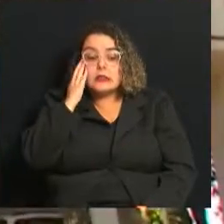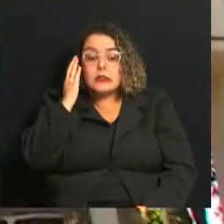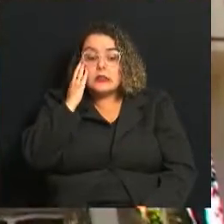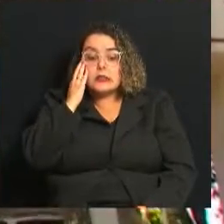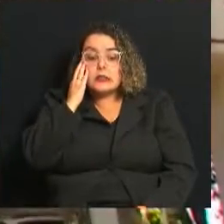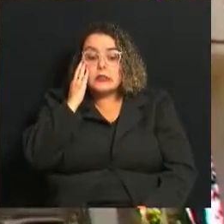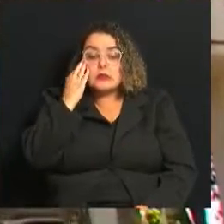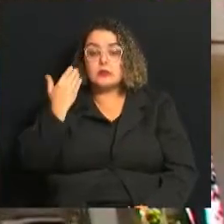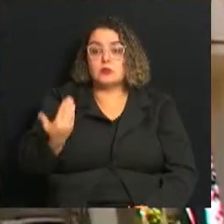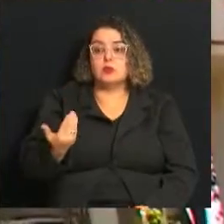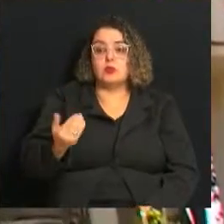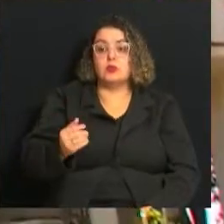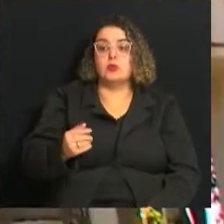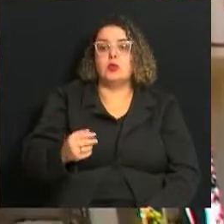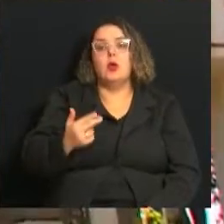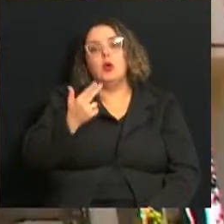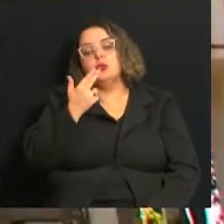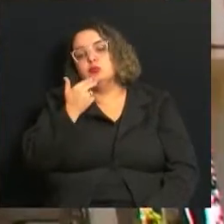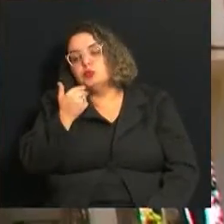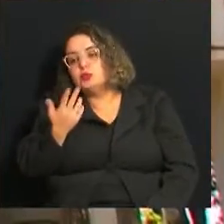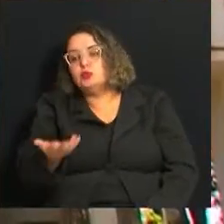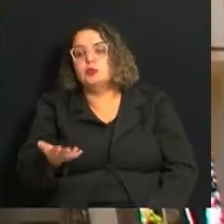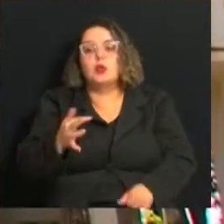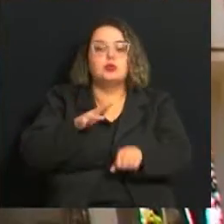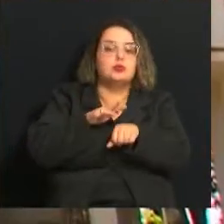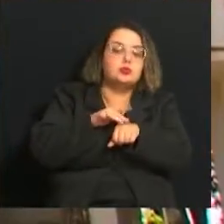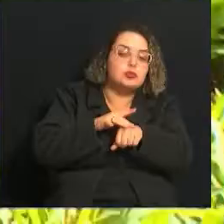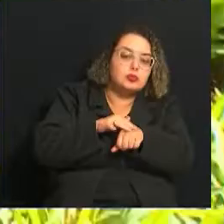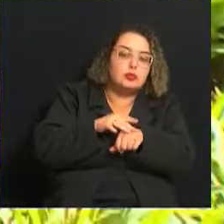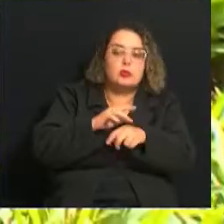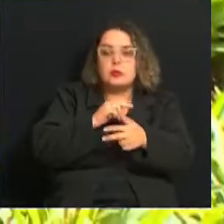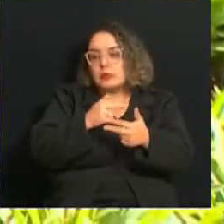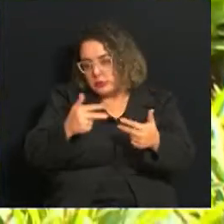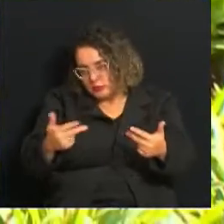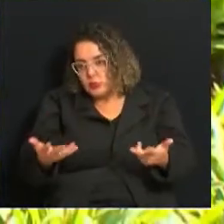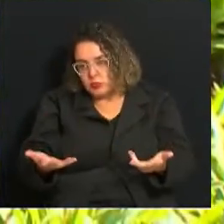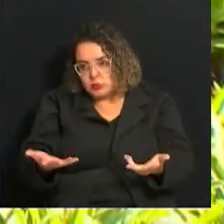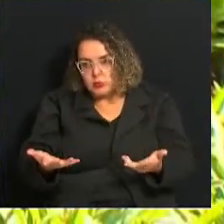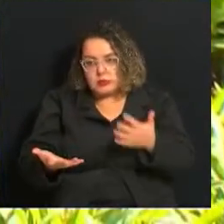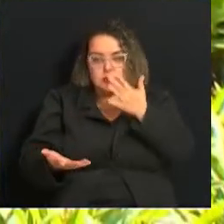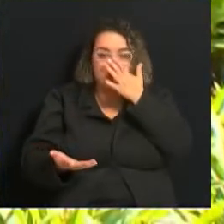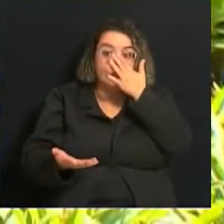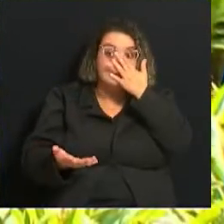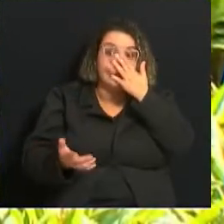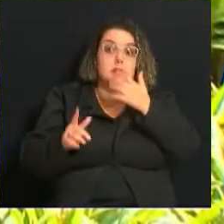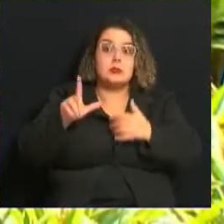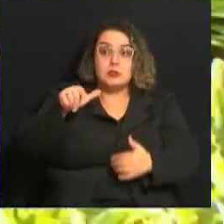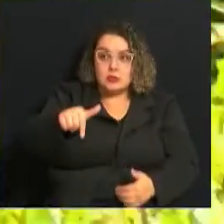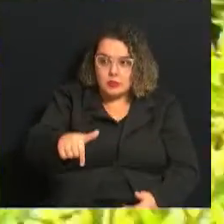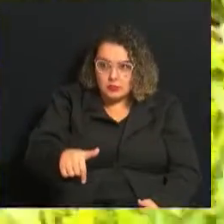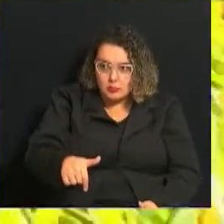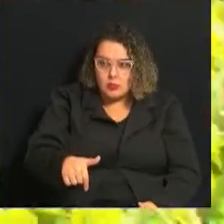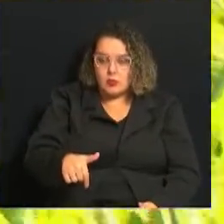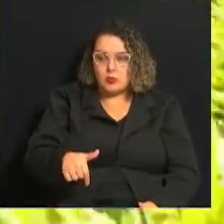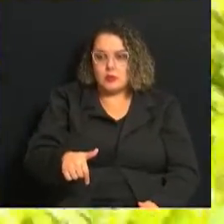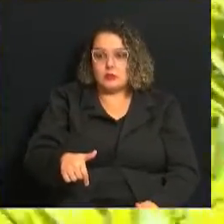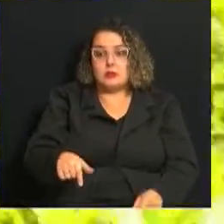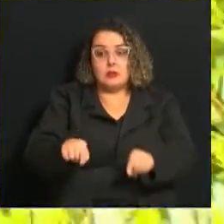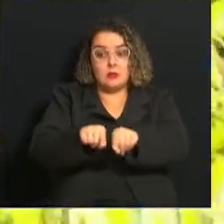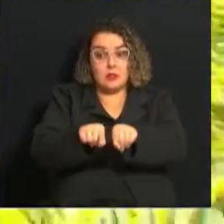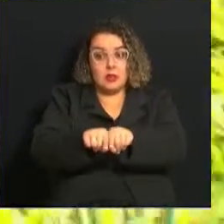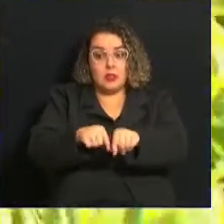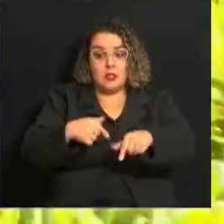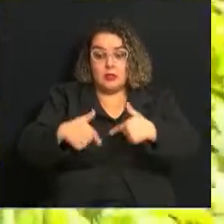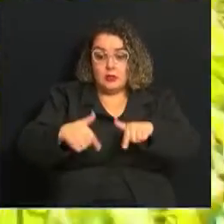a questão nutricional, questão de doenças, enfim. E posteriormente, também trabalhar com